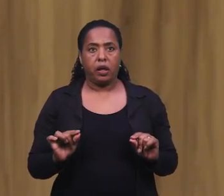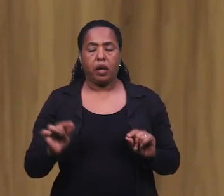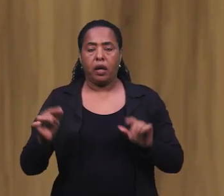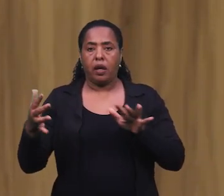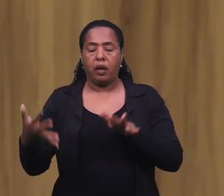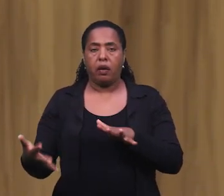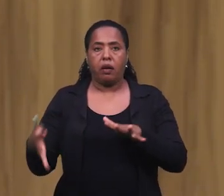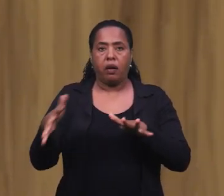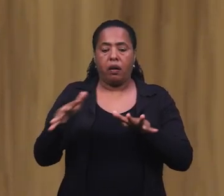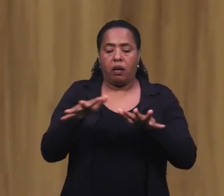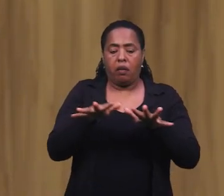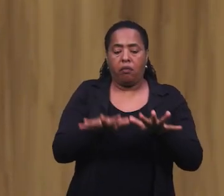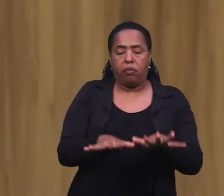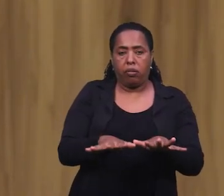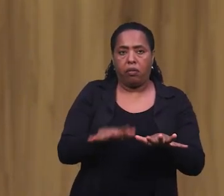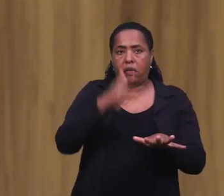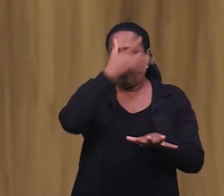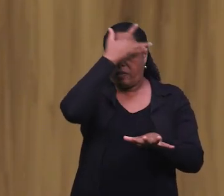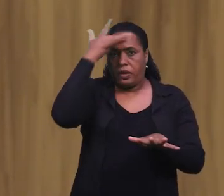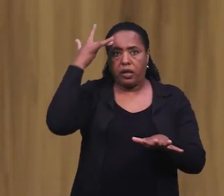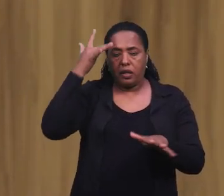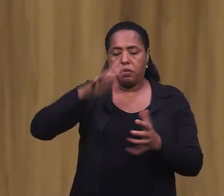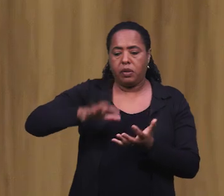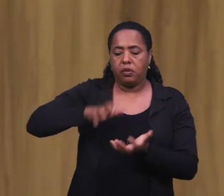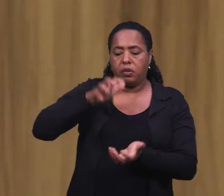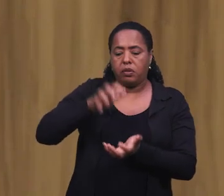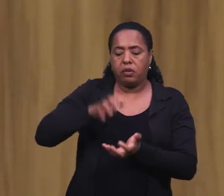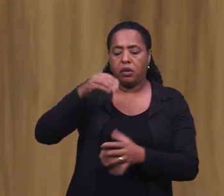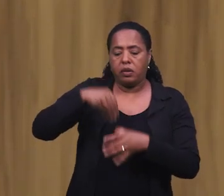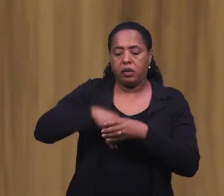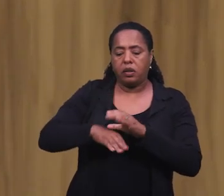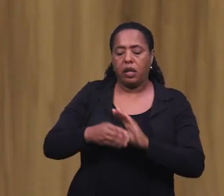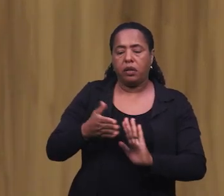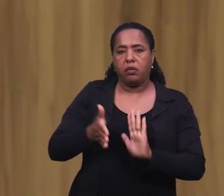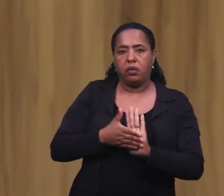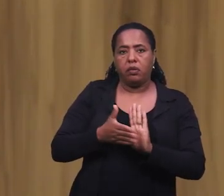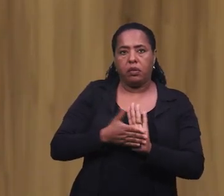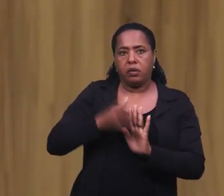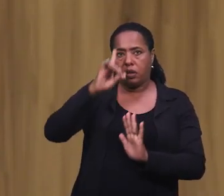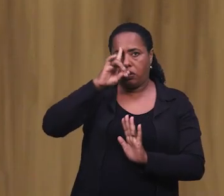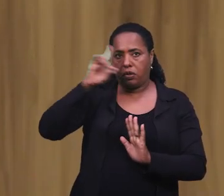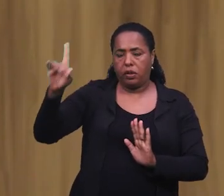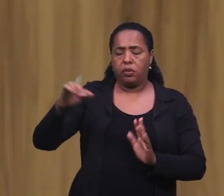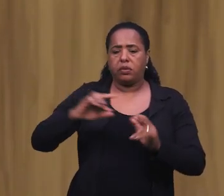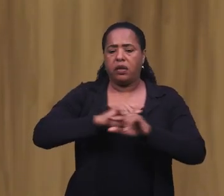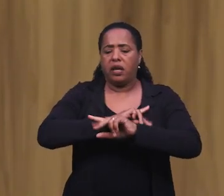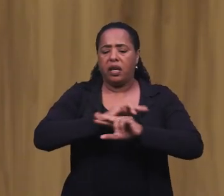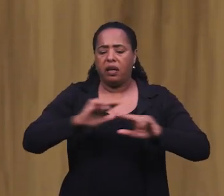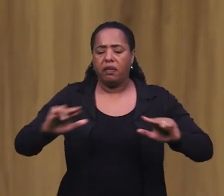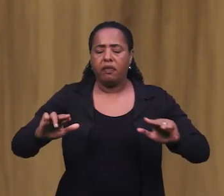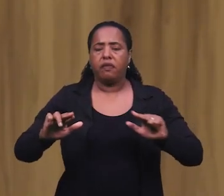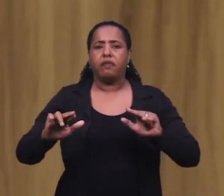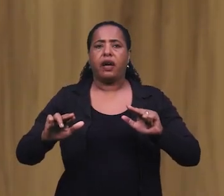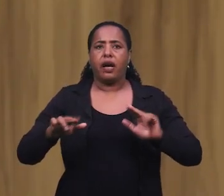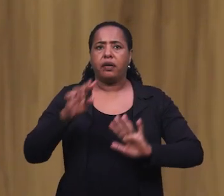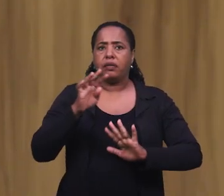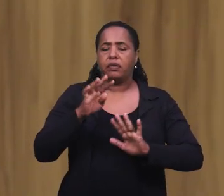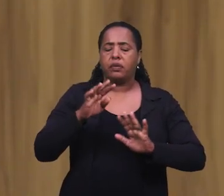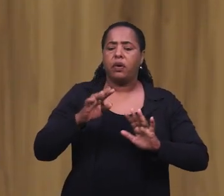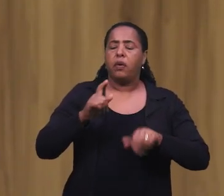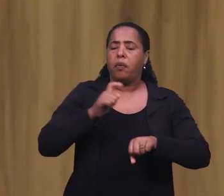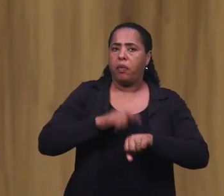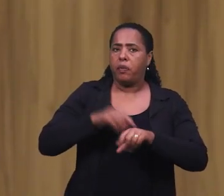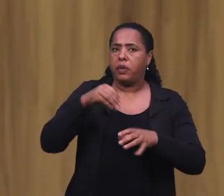versículo 28, que fala da promessa do derramar do Espírito Santo. E já nessa promessa, o